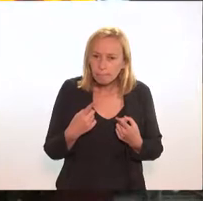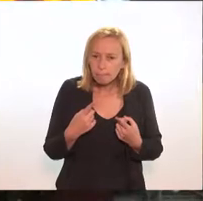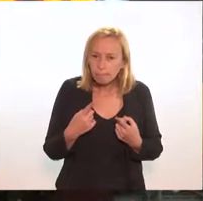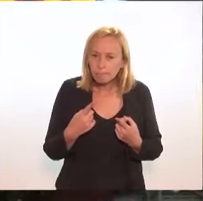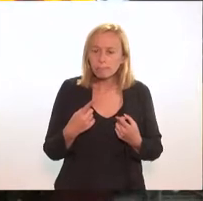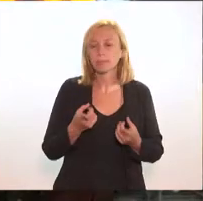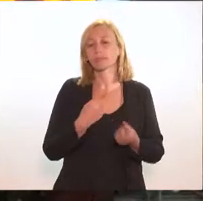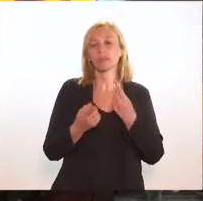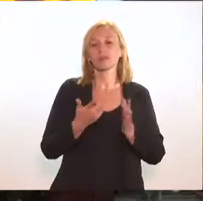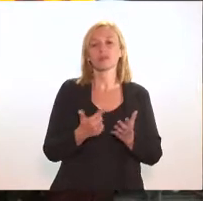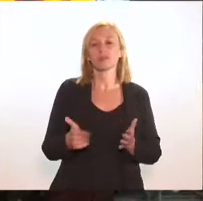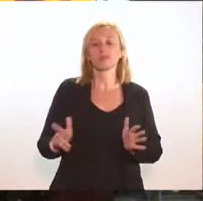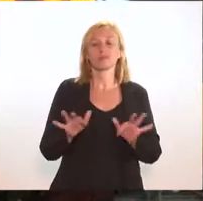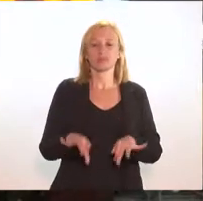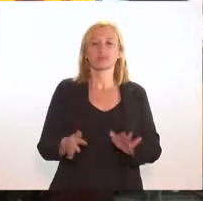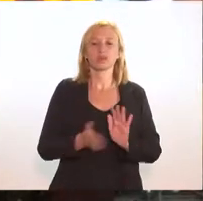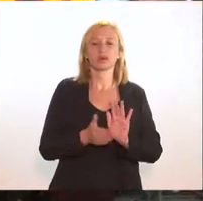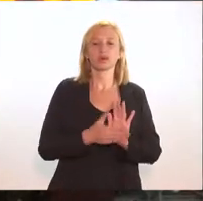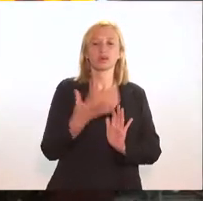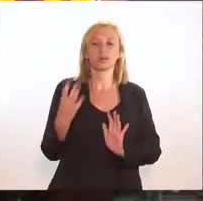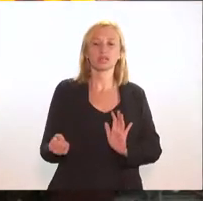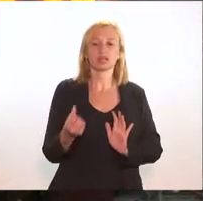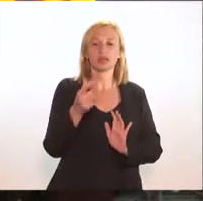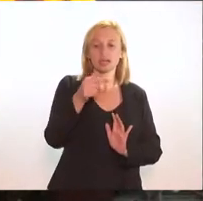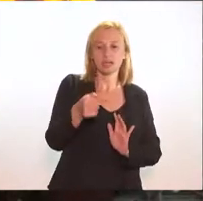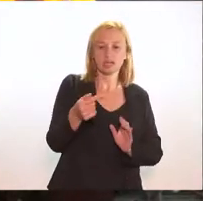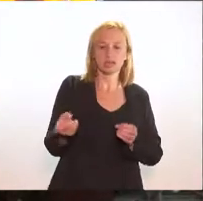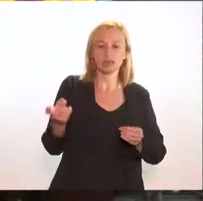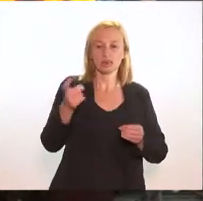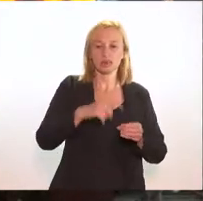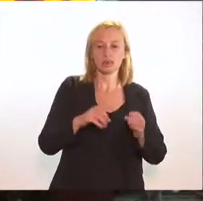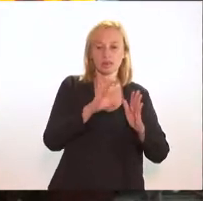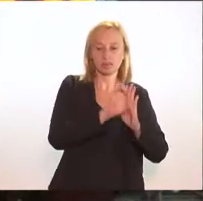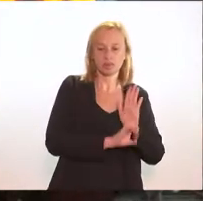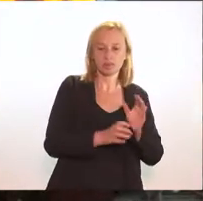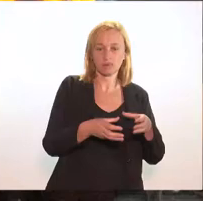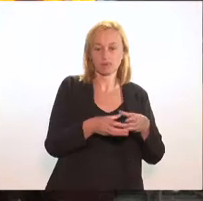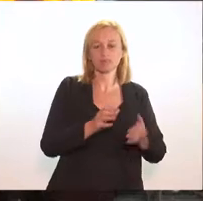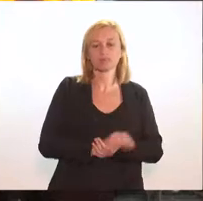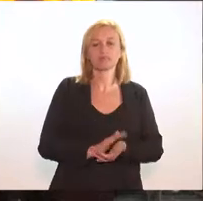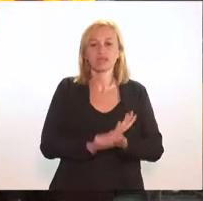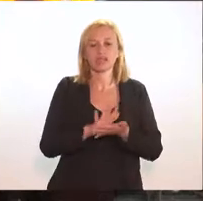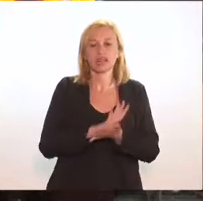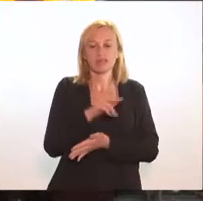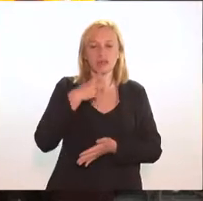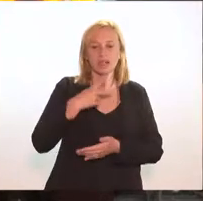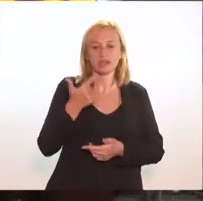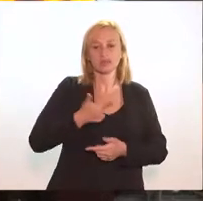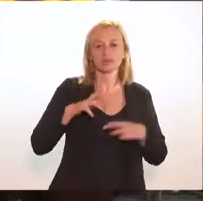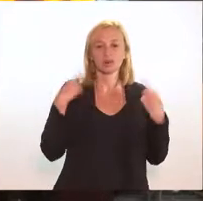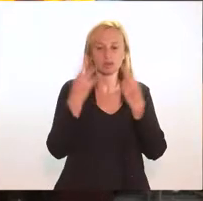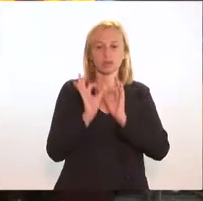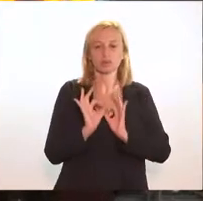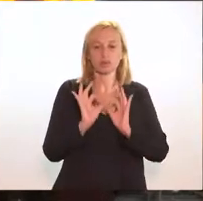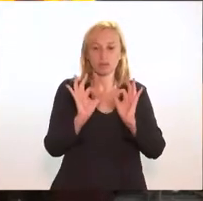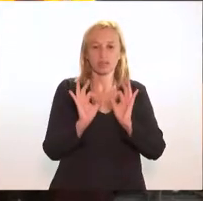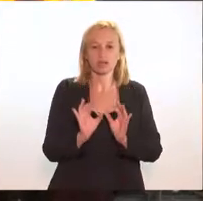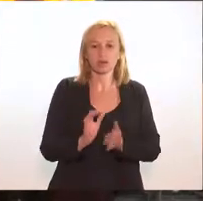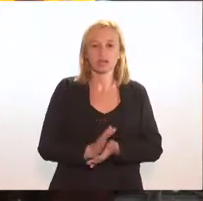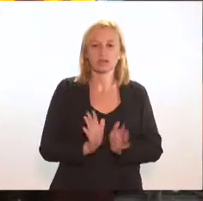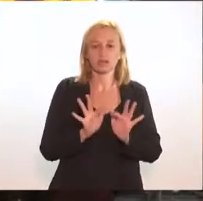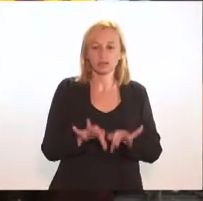Não havendo quem queira discutir, encerrada a discussão, a presente proposta recebeu 7 emendas e retorna às comissões. Nada mais a tratar na segunda sessão extraordinária, a mesma